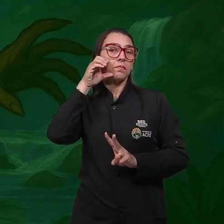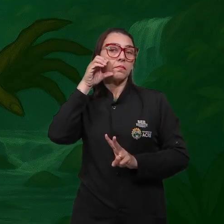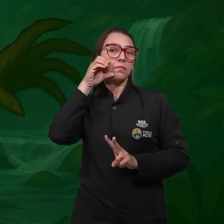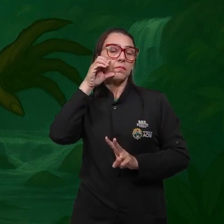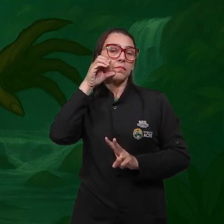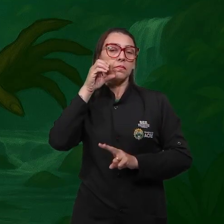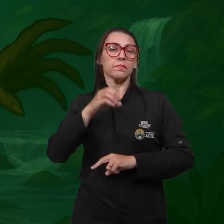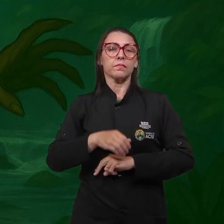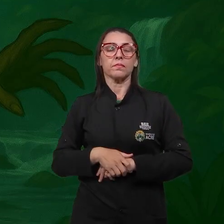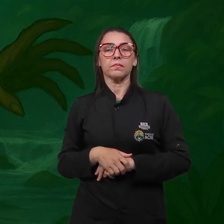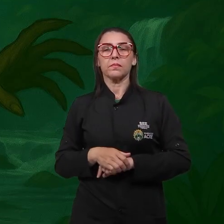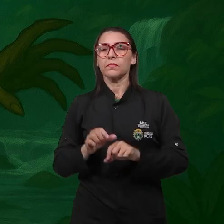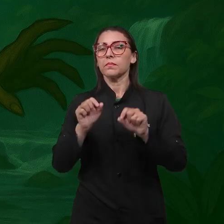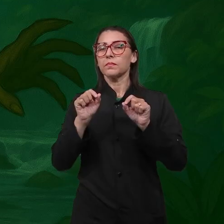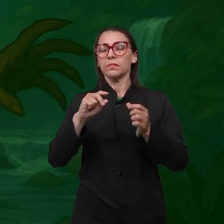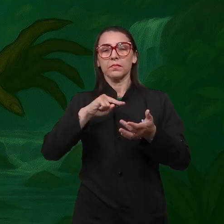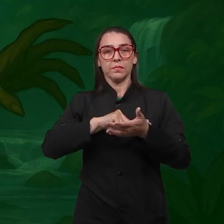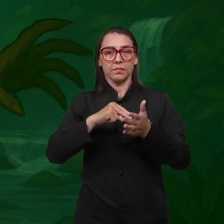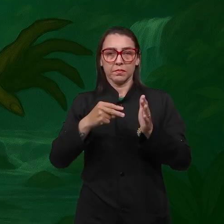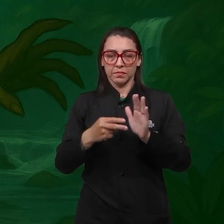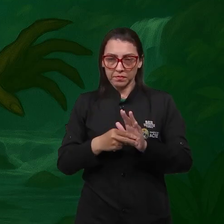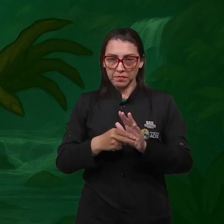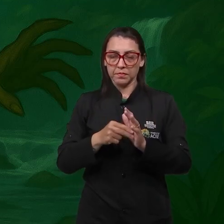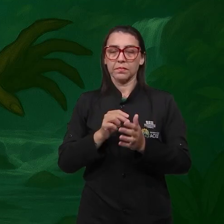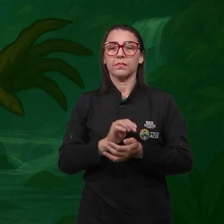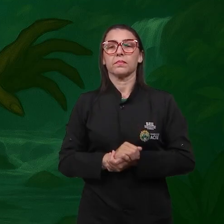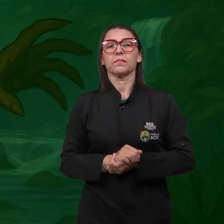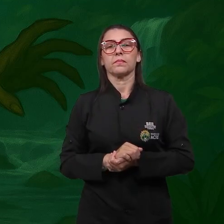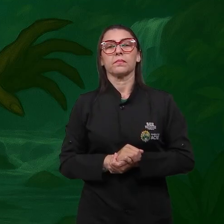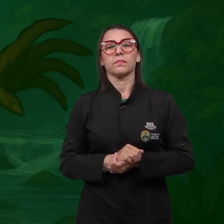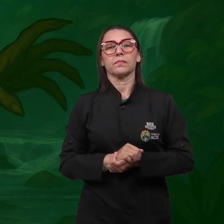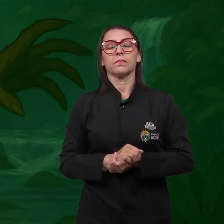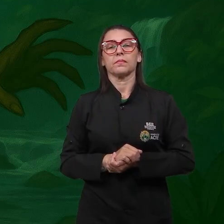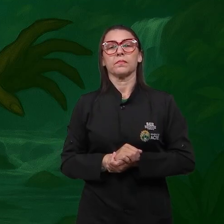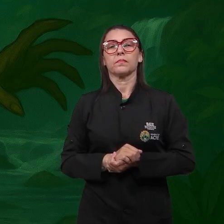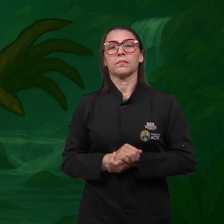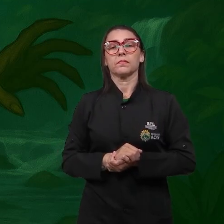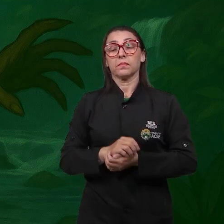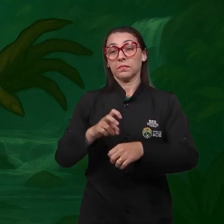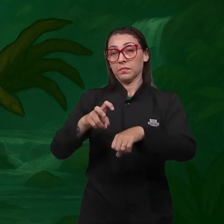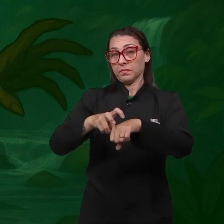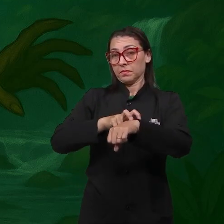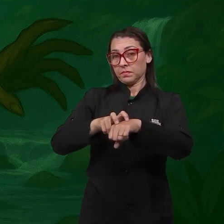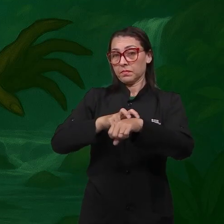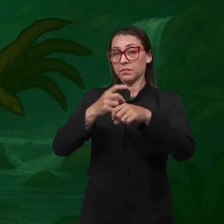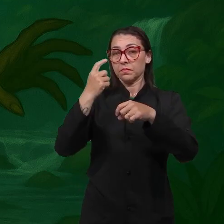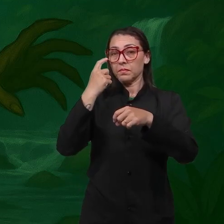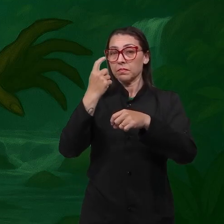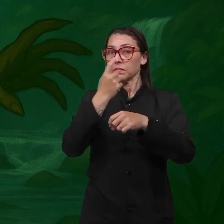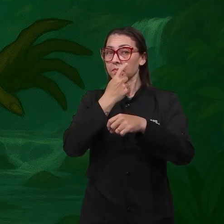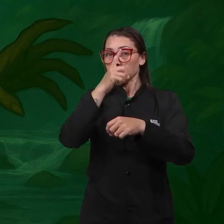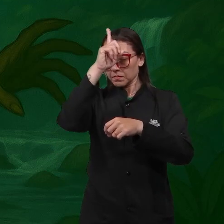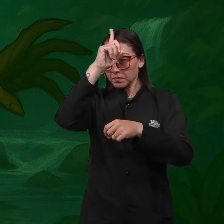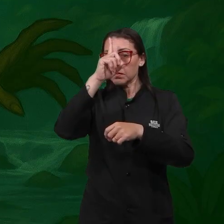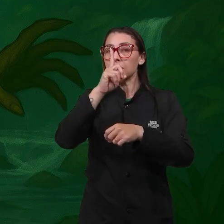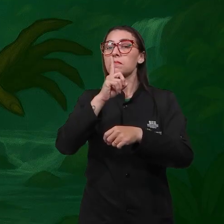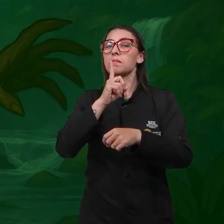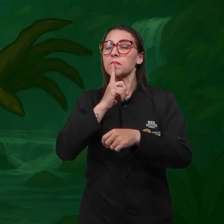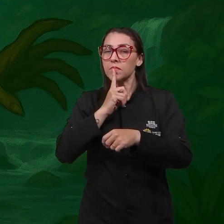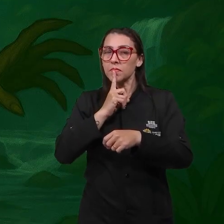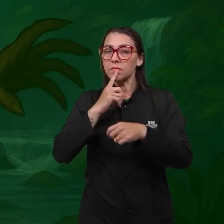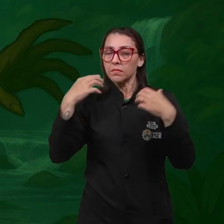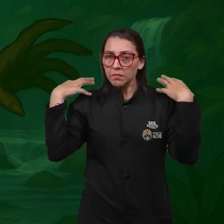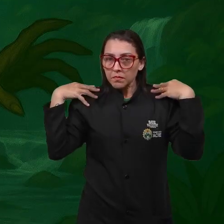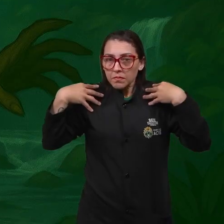né? Então, o que diz a lenda da Madremonte? Diz que essa criatura aí verde, né, com os olhos amarelos, com o